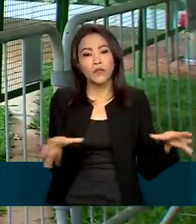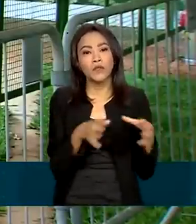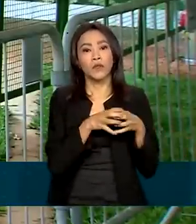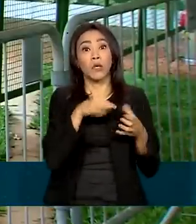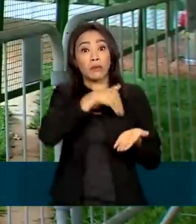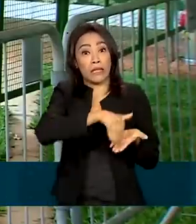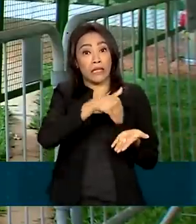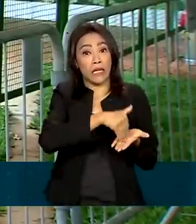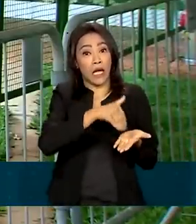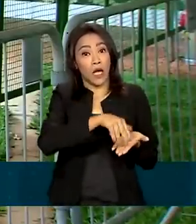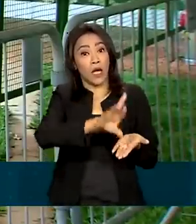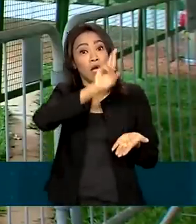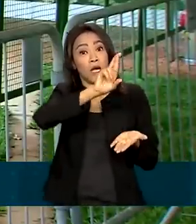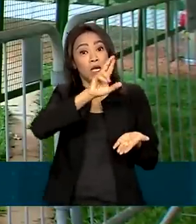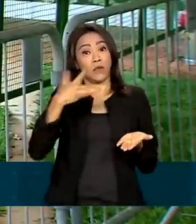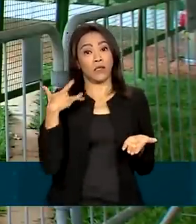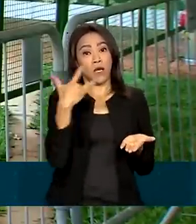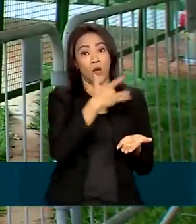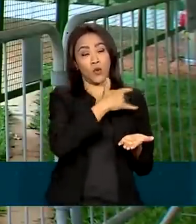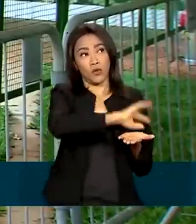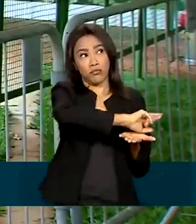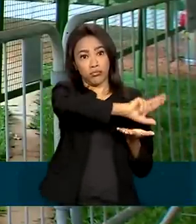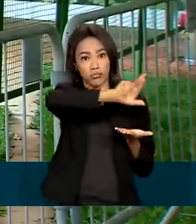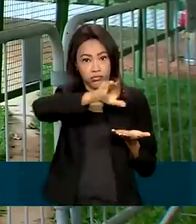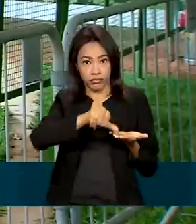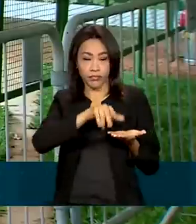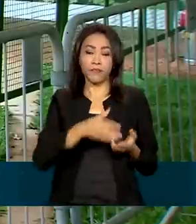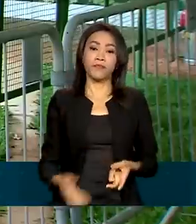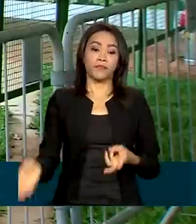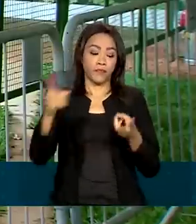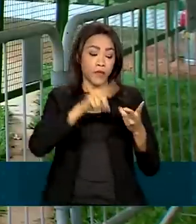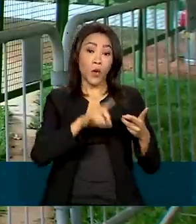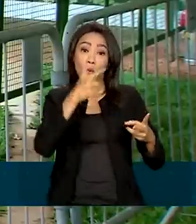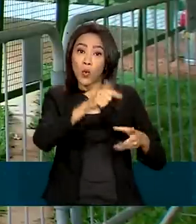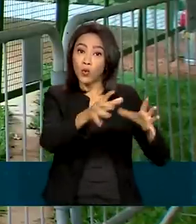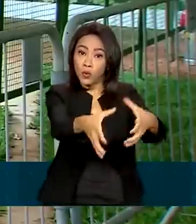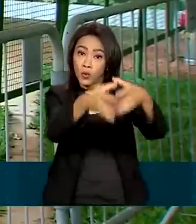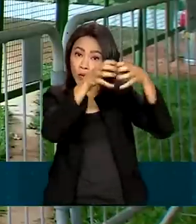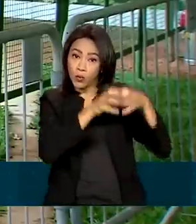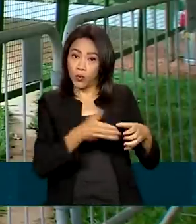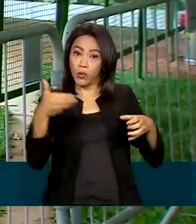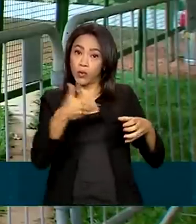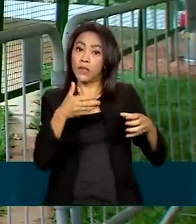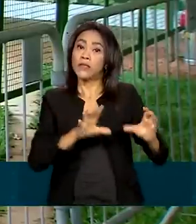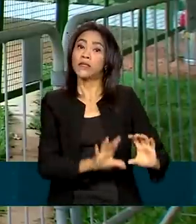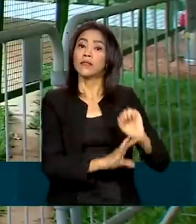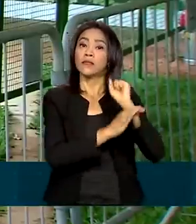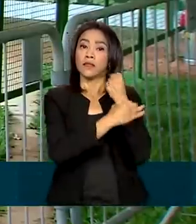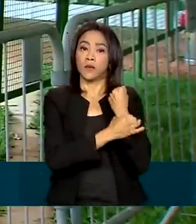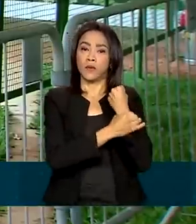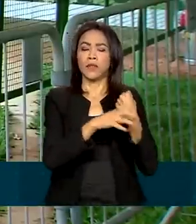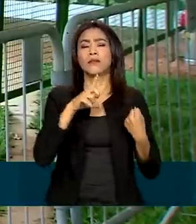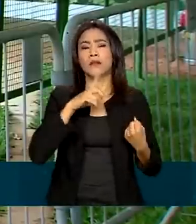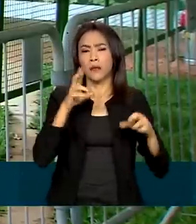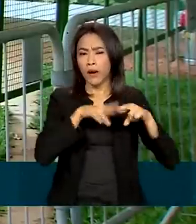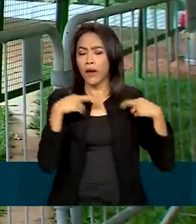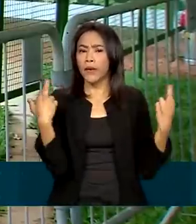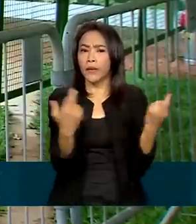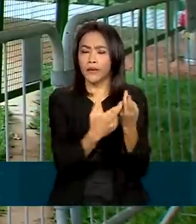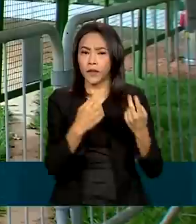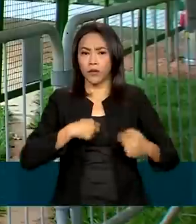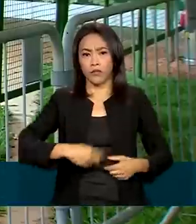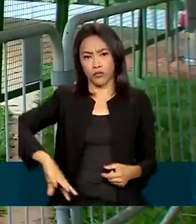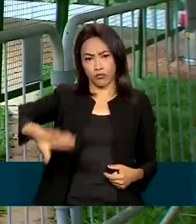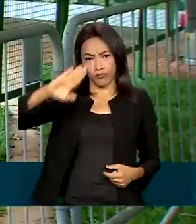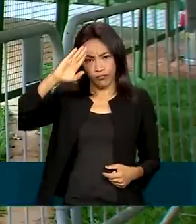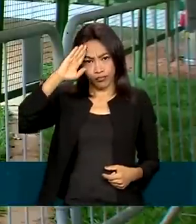saúde. Já os integrantes, né, do grupo de segurança pública, eles participam de uma reunião com comandantes das polícias